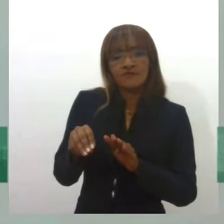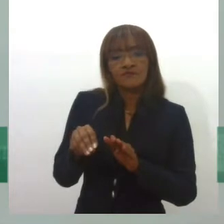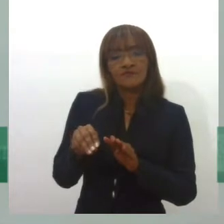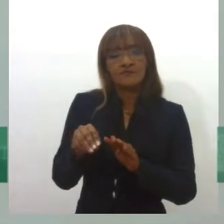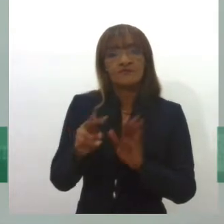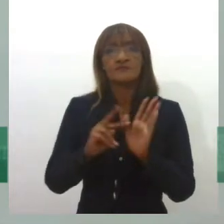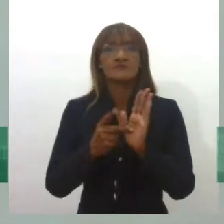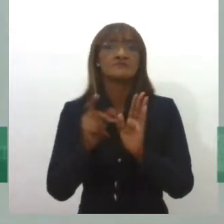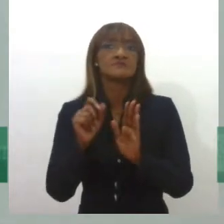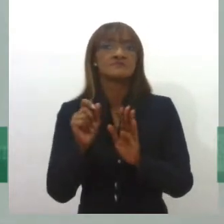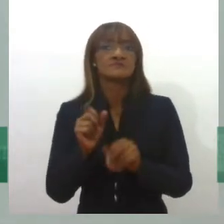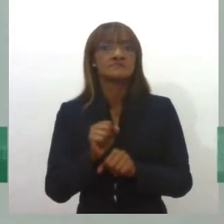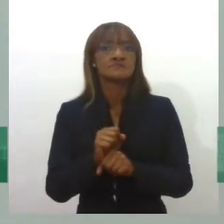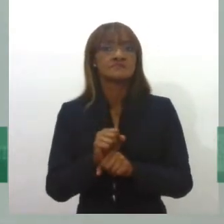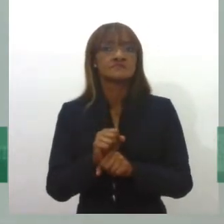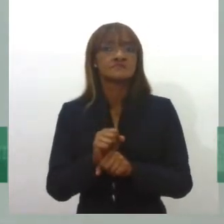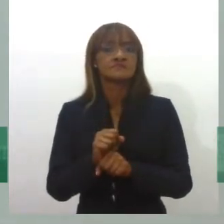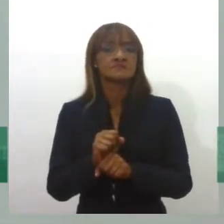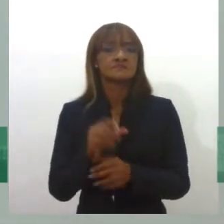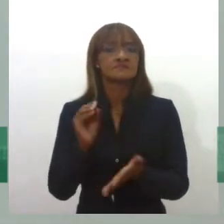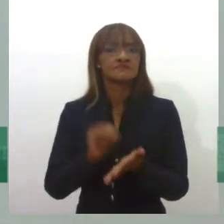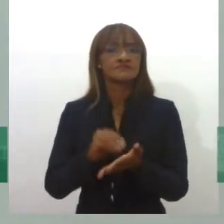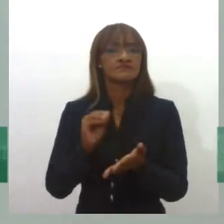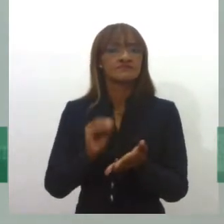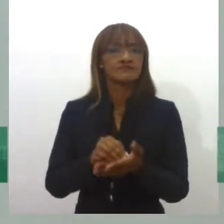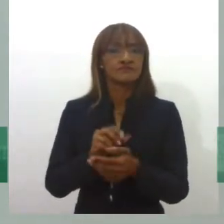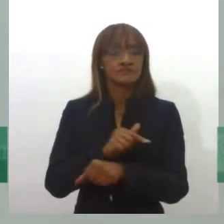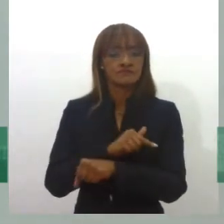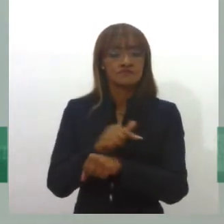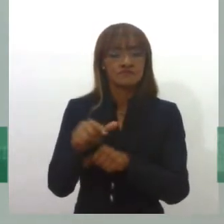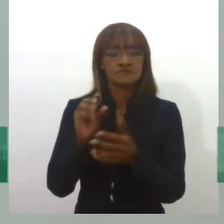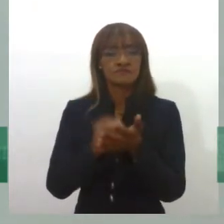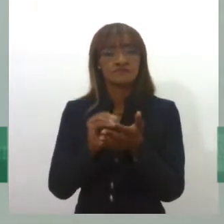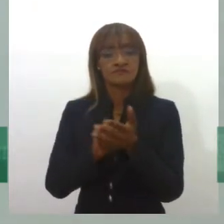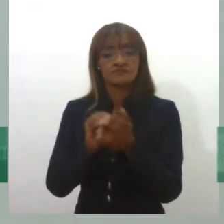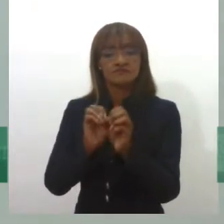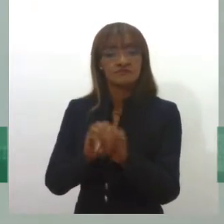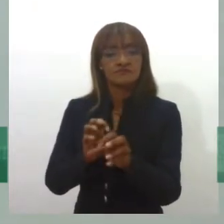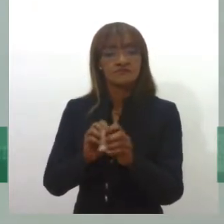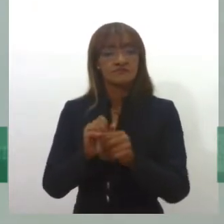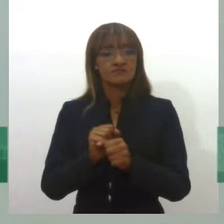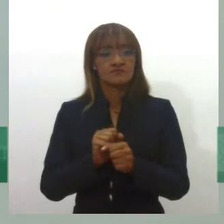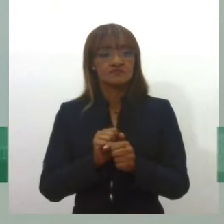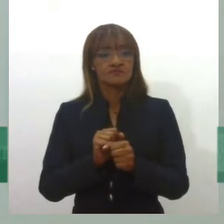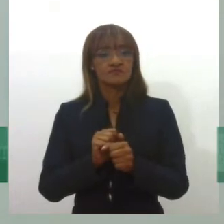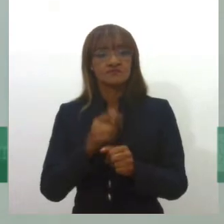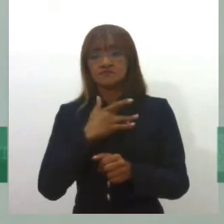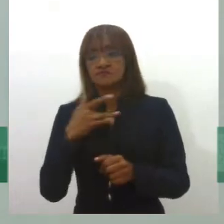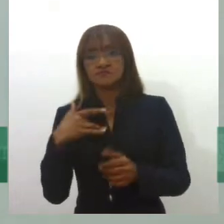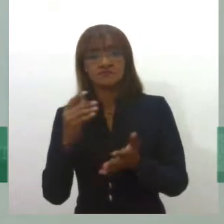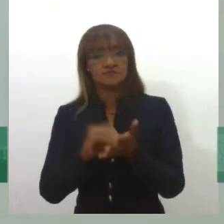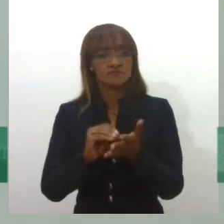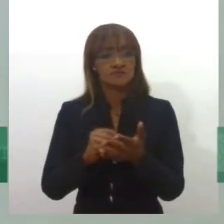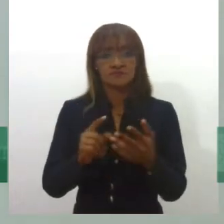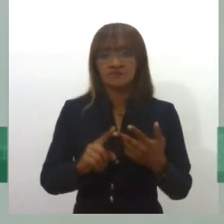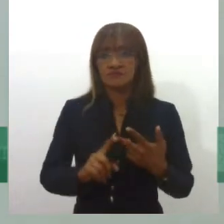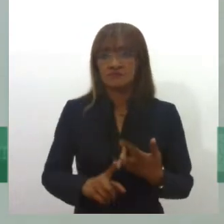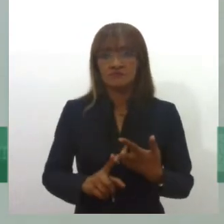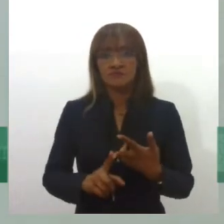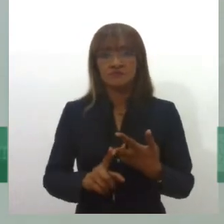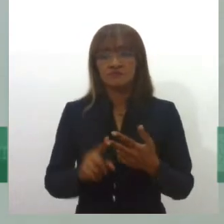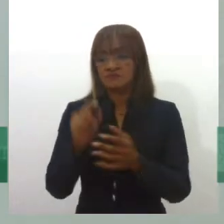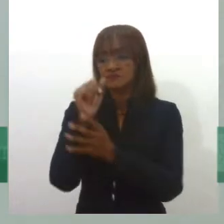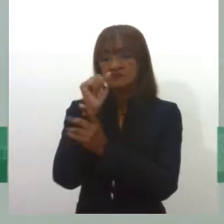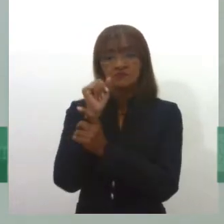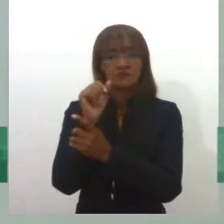de educação, falta de escola, de saúde, de segurança. Eu tenho absoluta